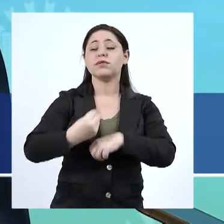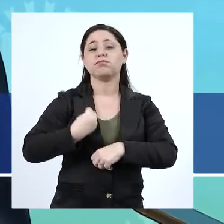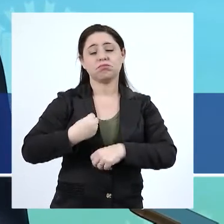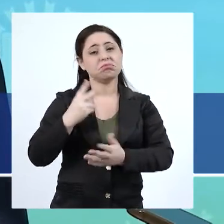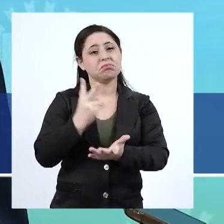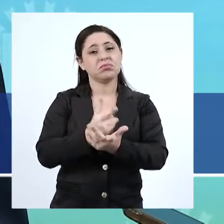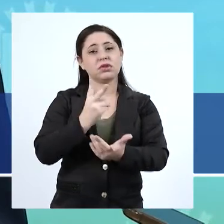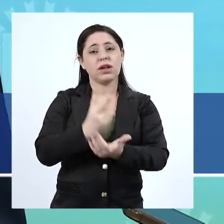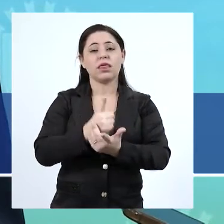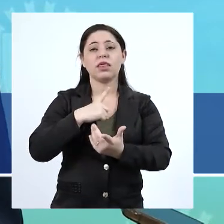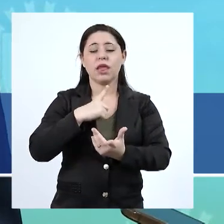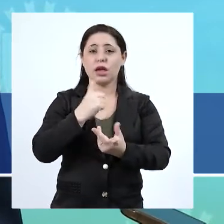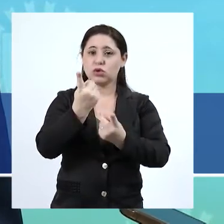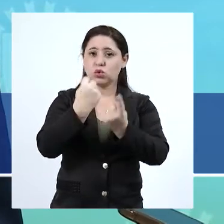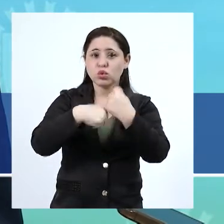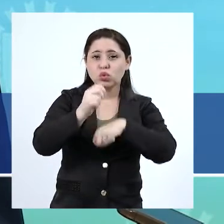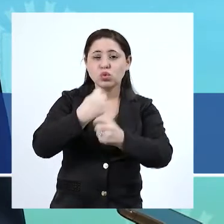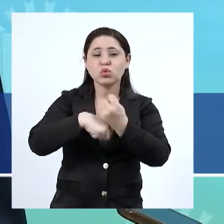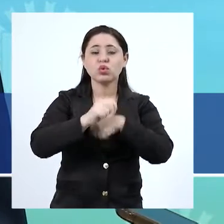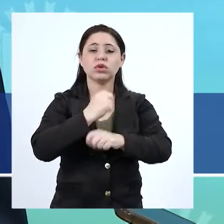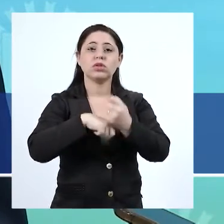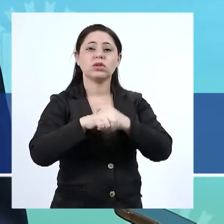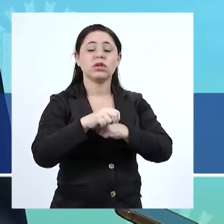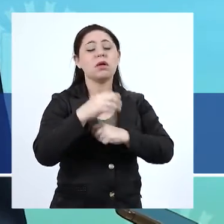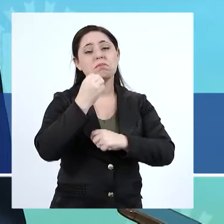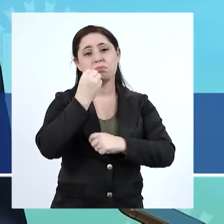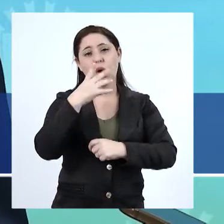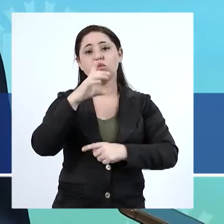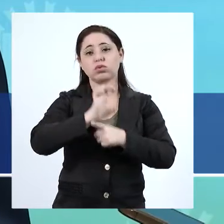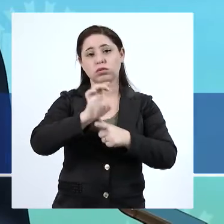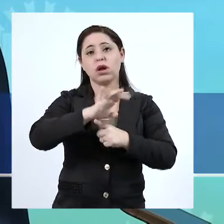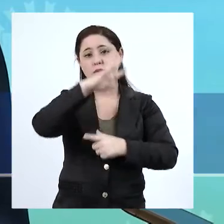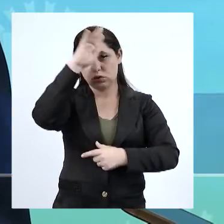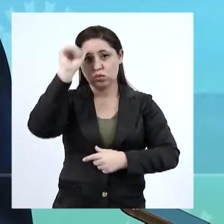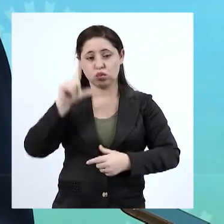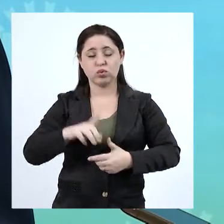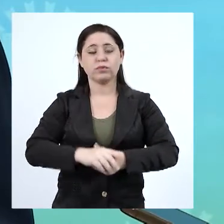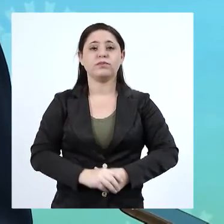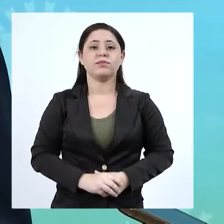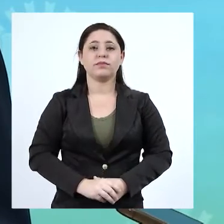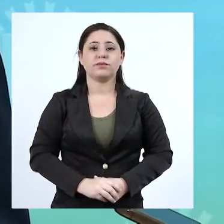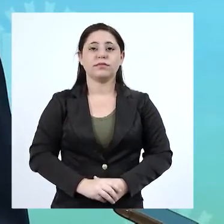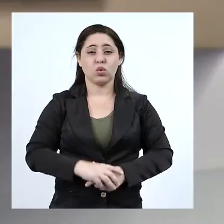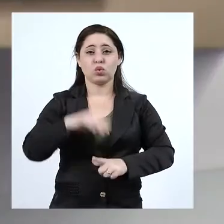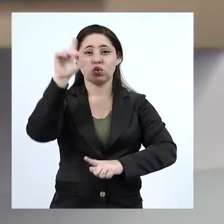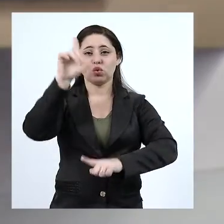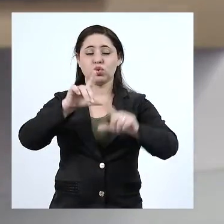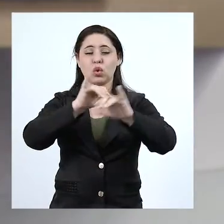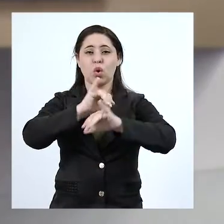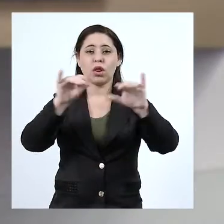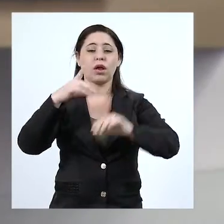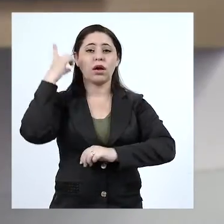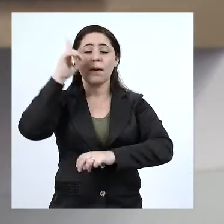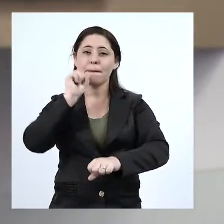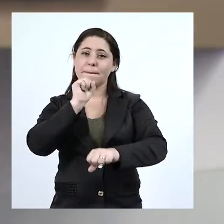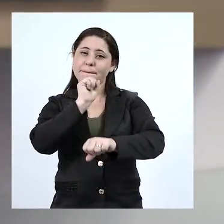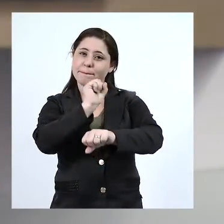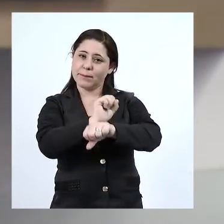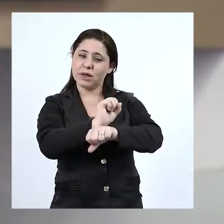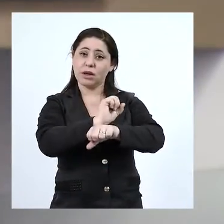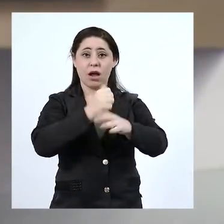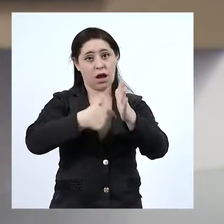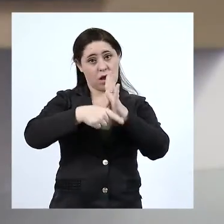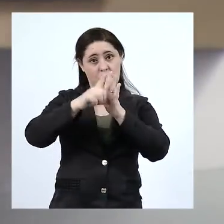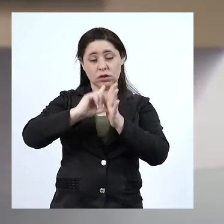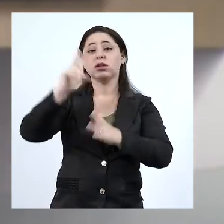estar efetivamente com uma movimentação econômica, financeira interessante no estado de Mato Grosso do Sul. O Jornal Parlamentar dá uma